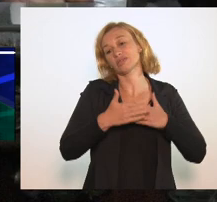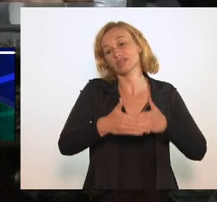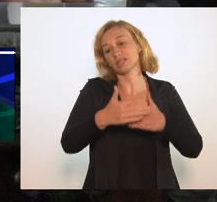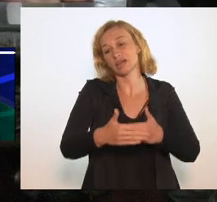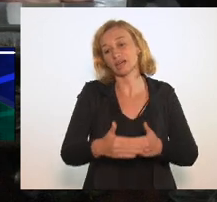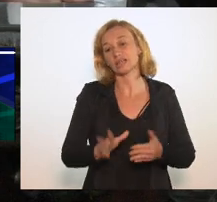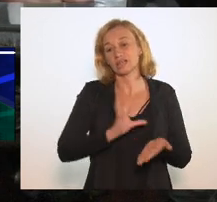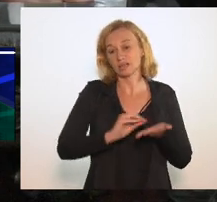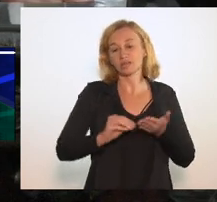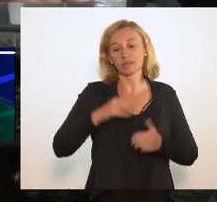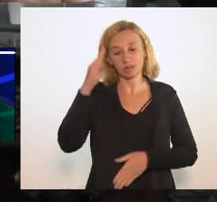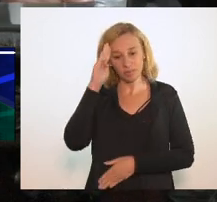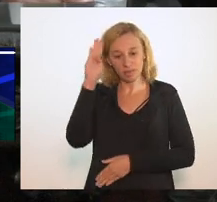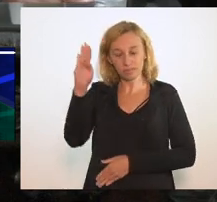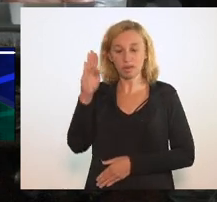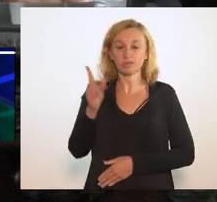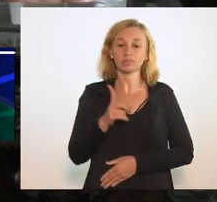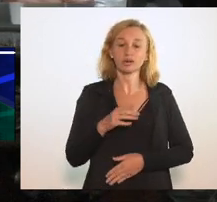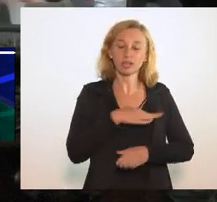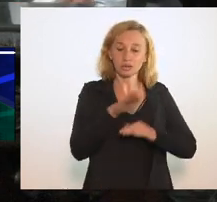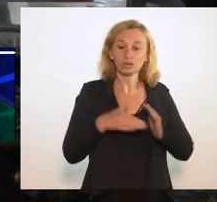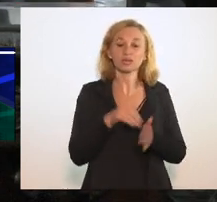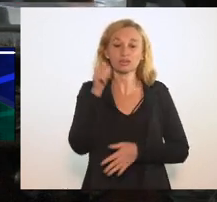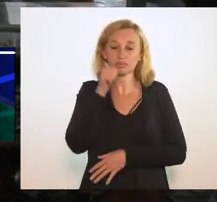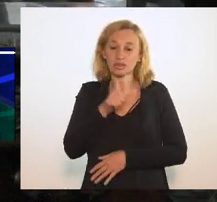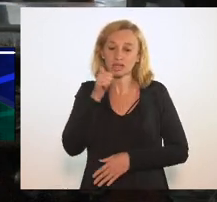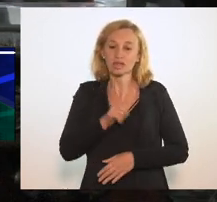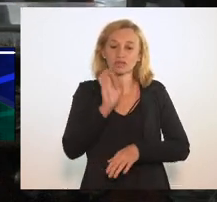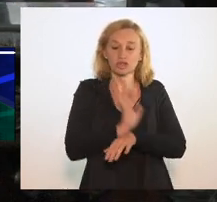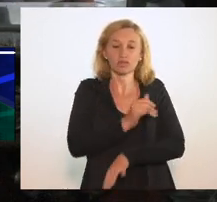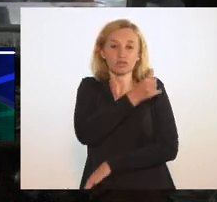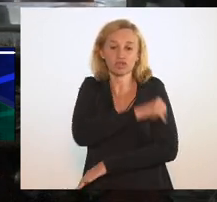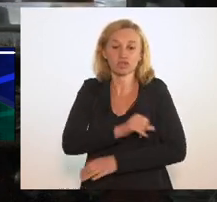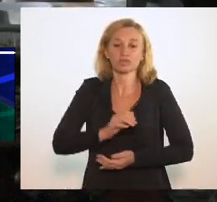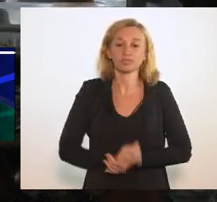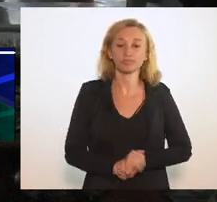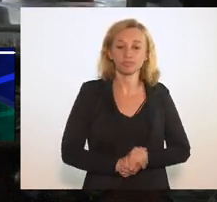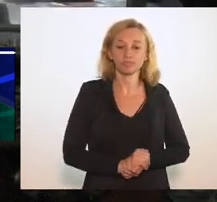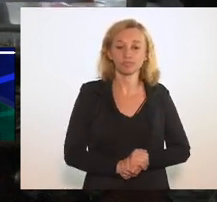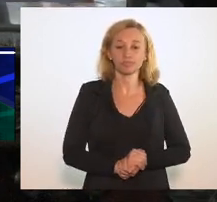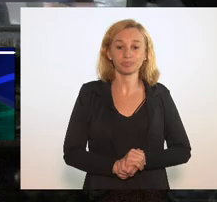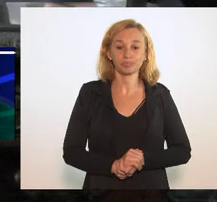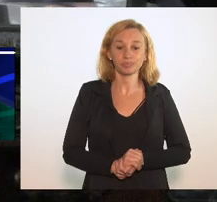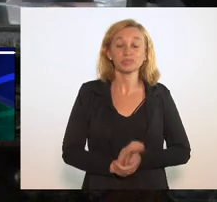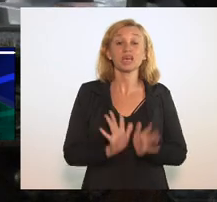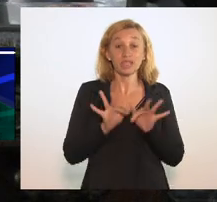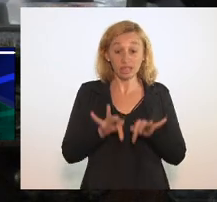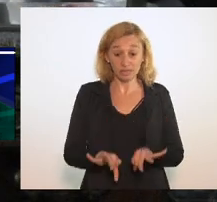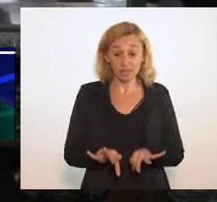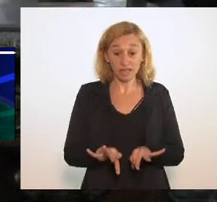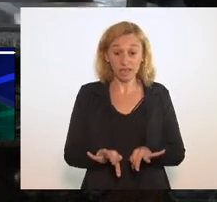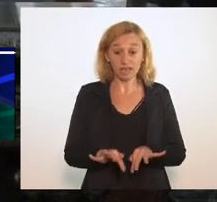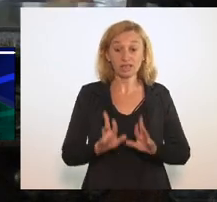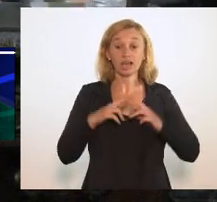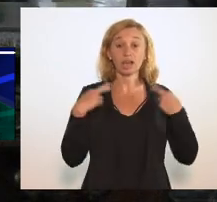são fundamentais para todas as mulheres do Estado do Rio de Janeiro. Então, está